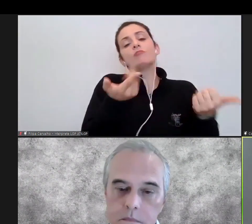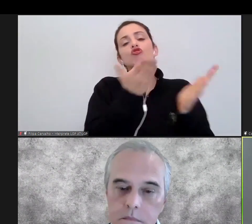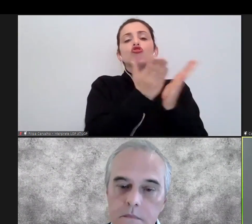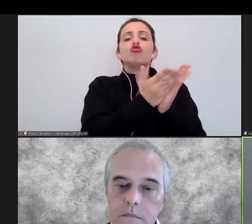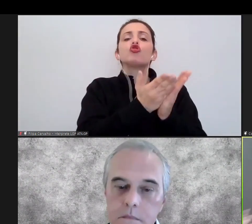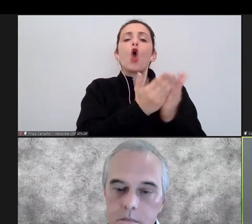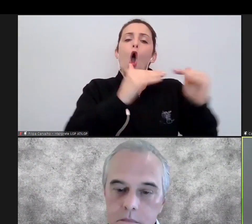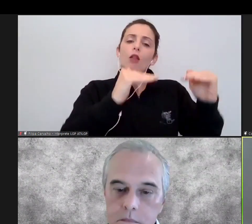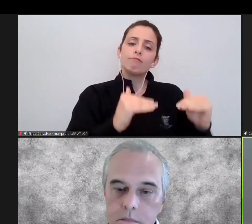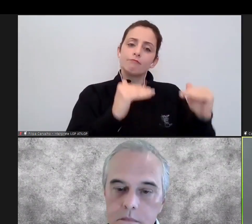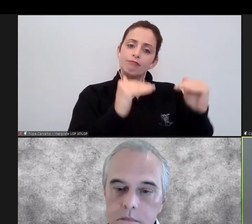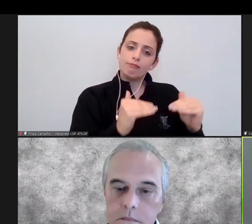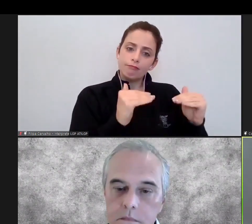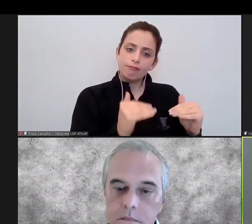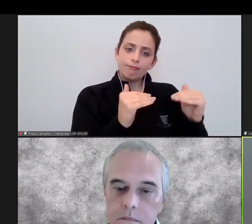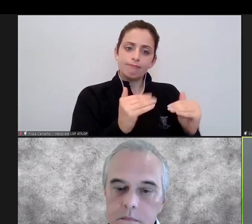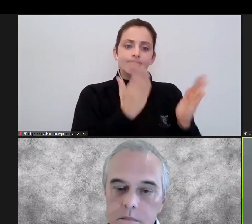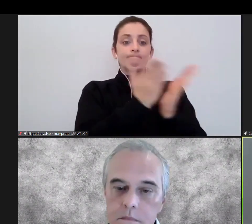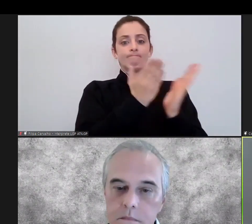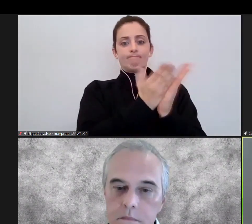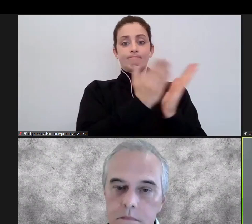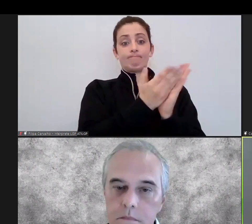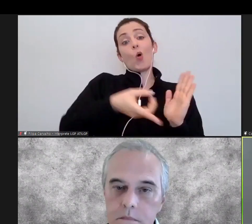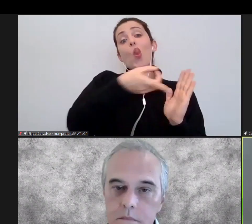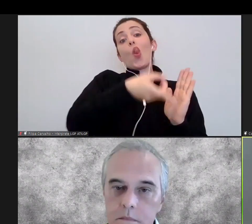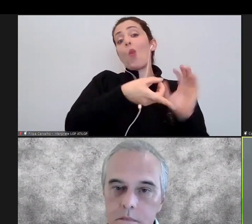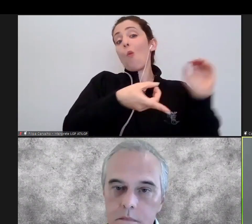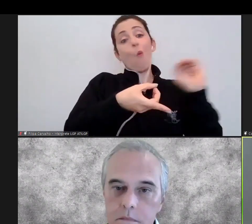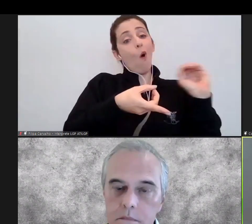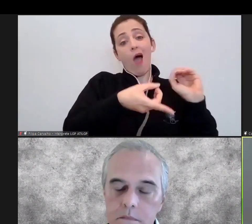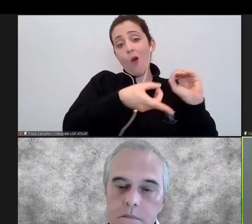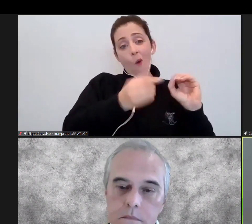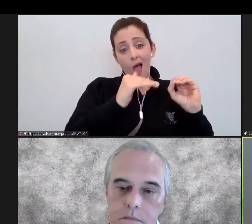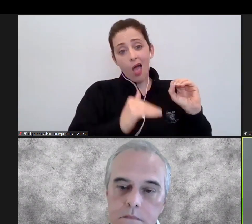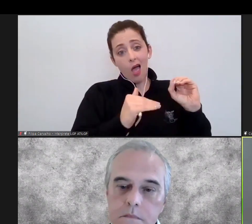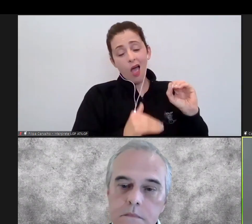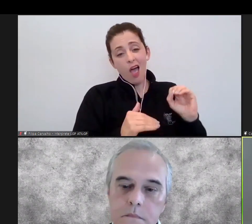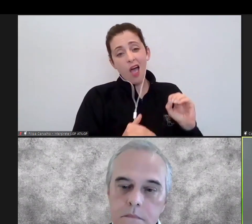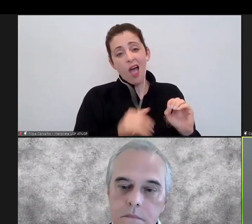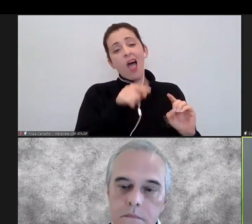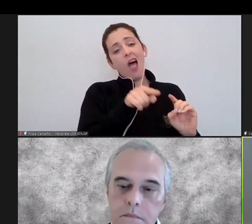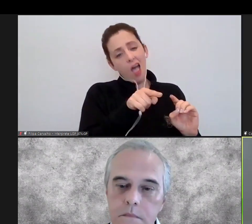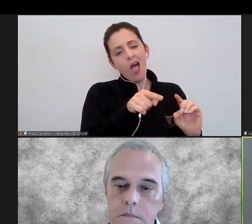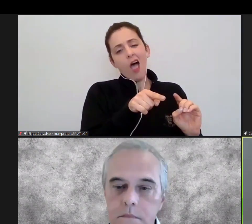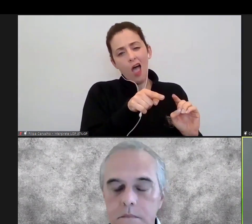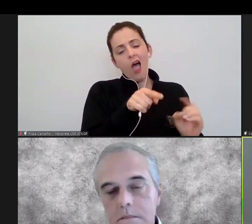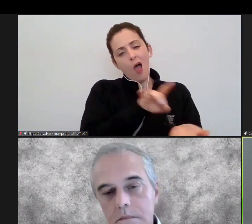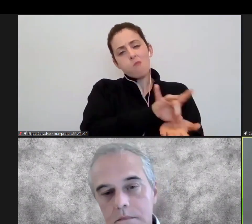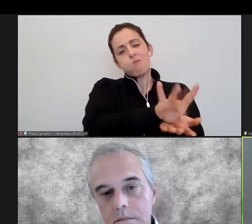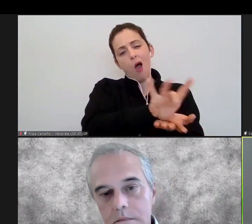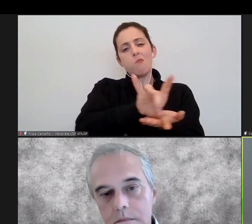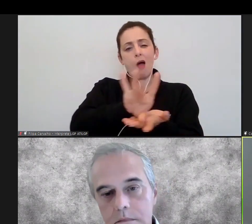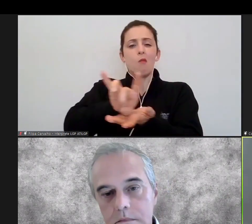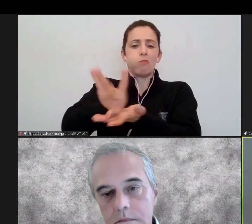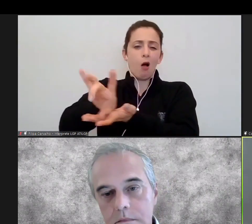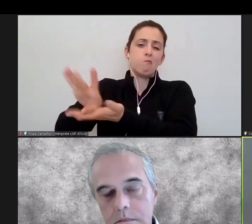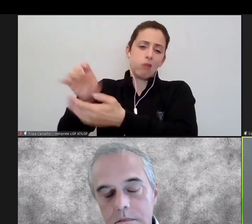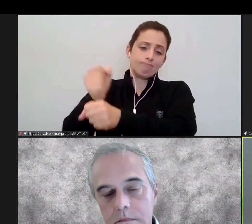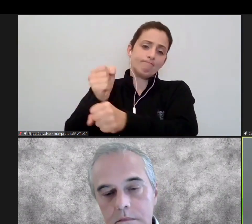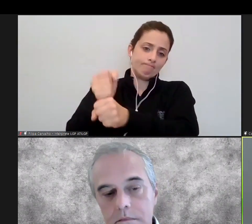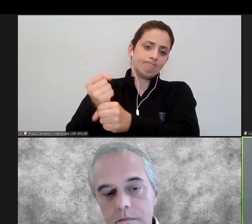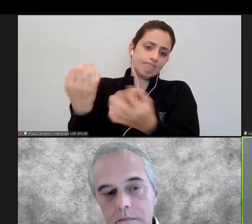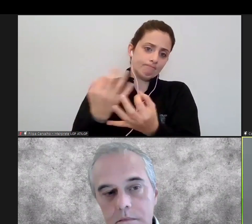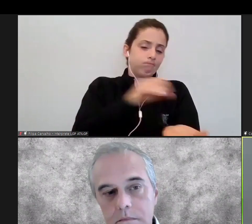seja, pessoas com escolaridades inferiores ao nono ano enfrentam muitos níveis de exclusão no acesso ao mercado de trabalho.